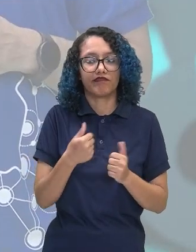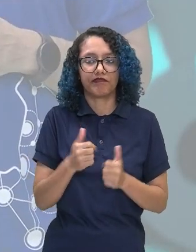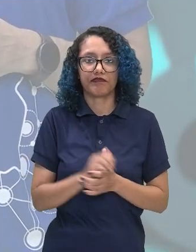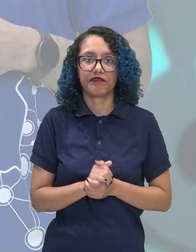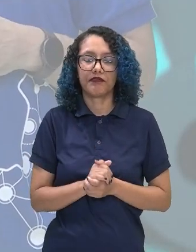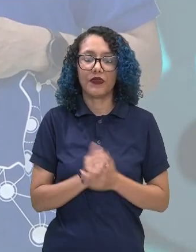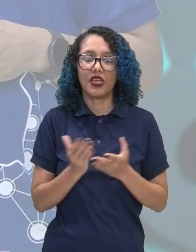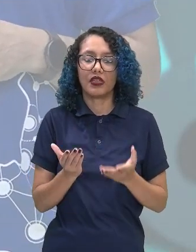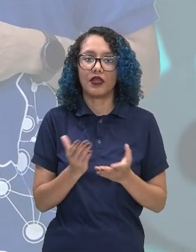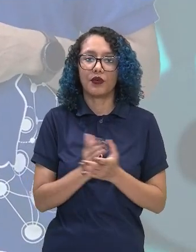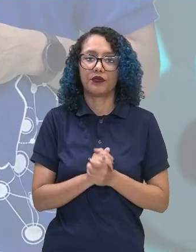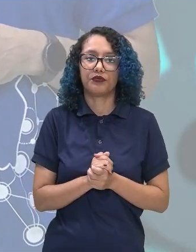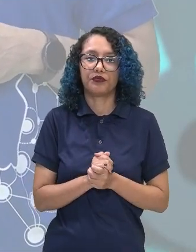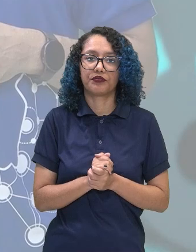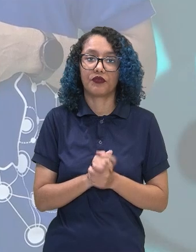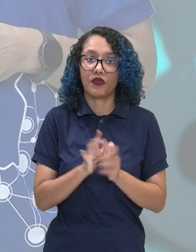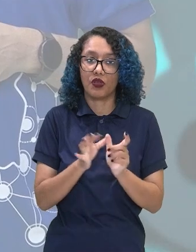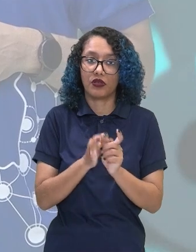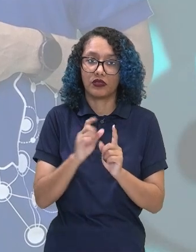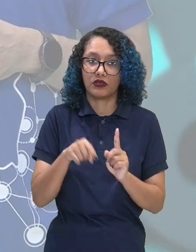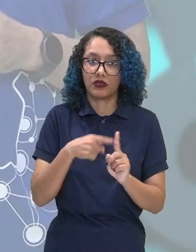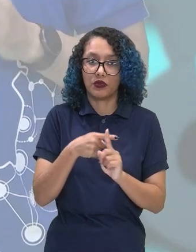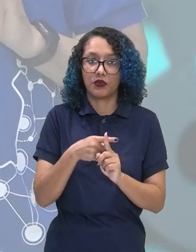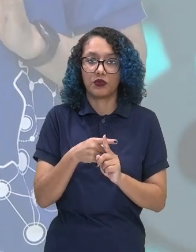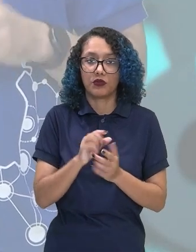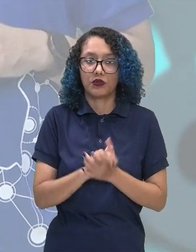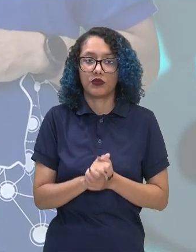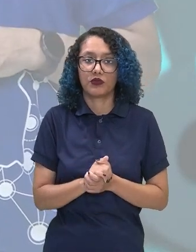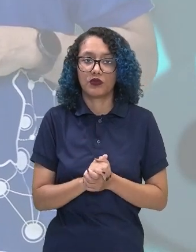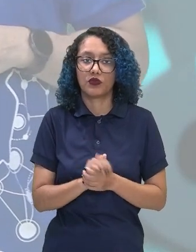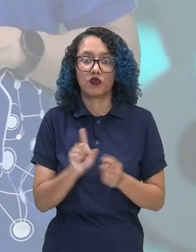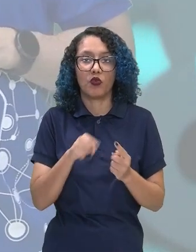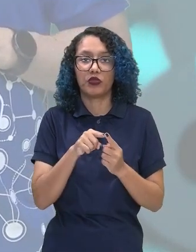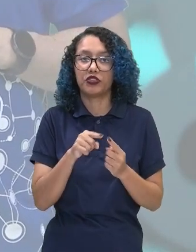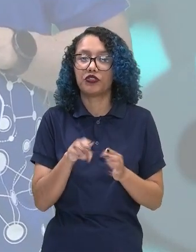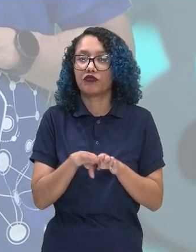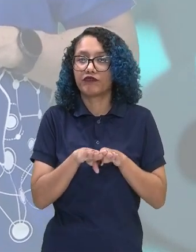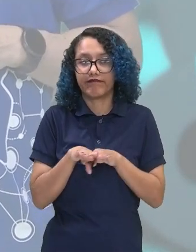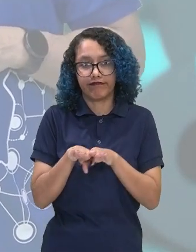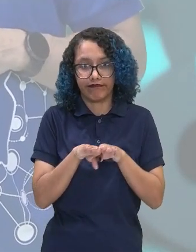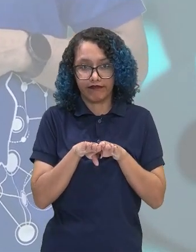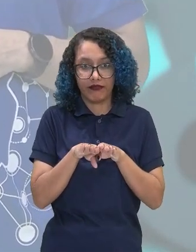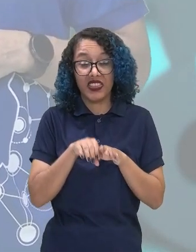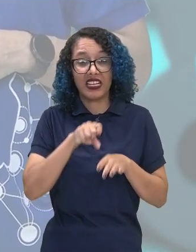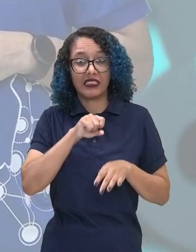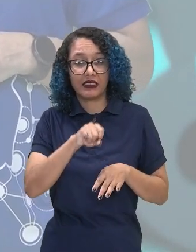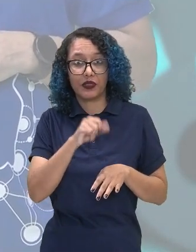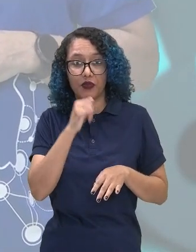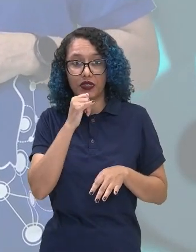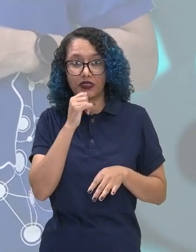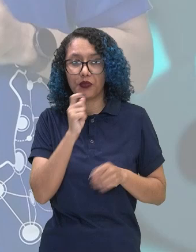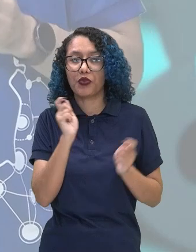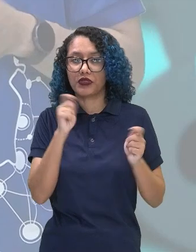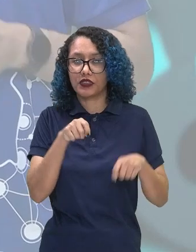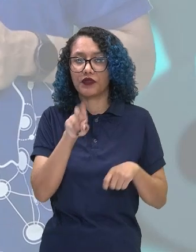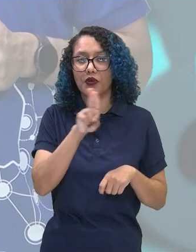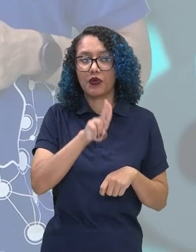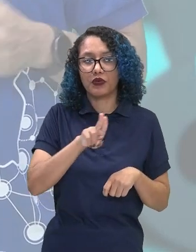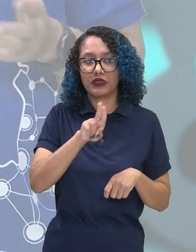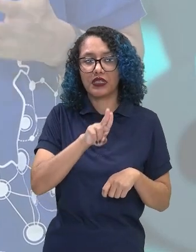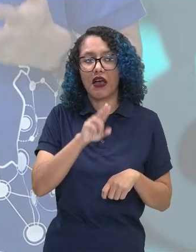conjunções, gente, de adição, elas então desempenham o mesmo papel. Então, aonde cabe o and, provavelmente